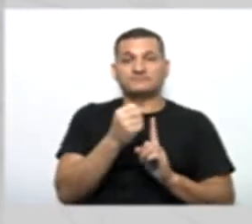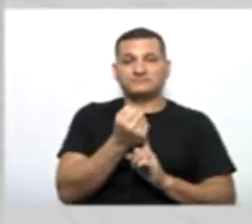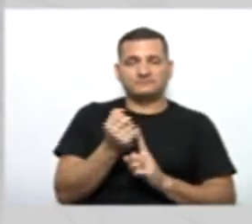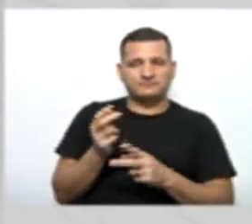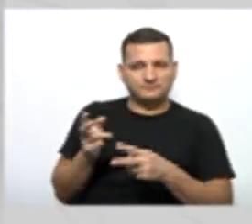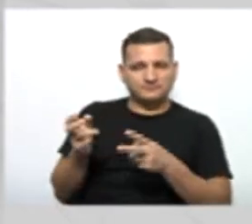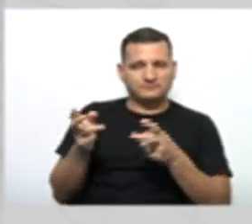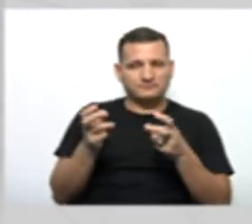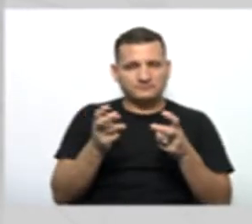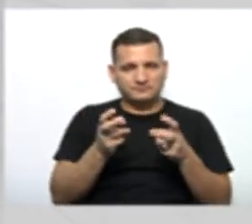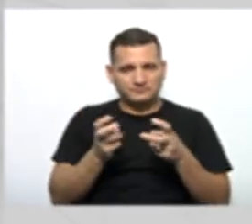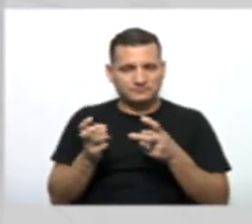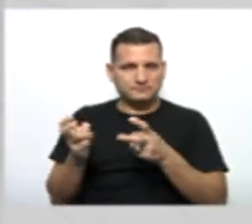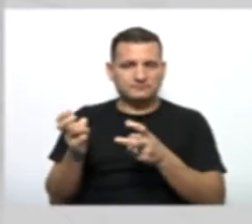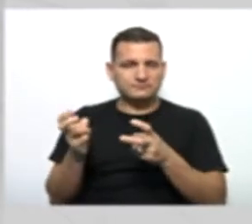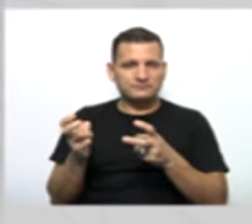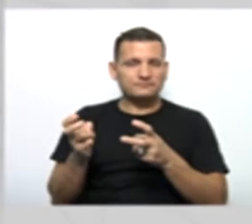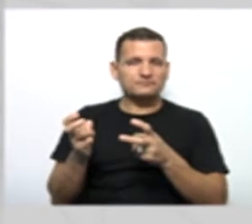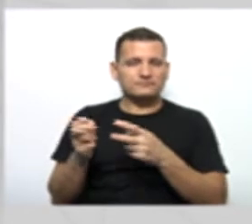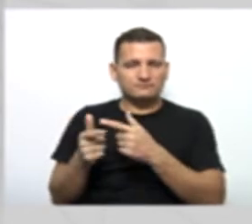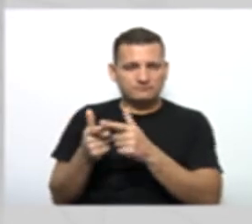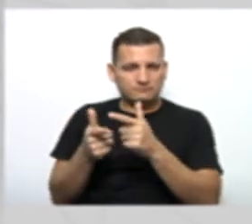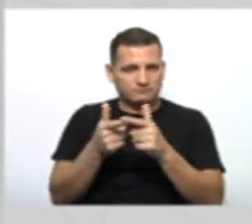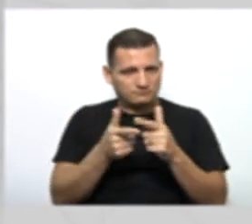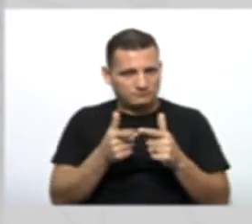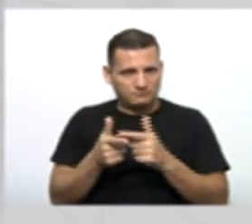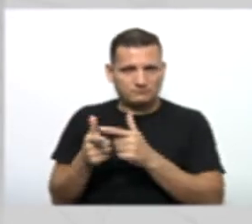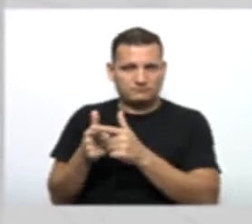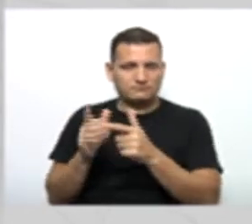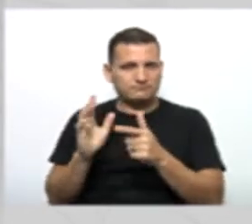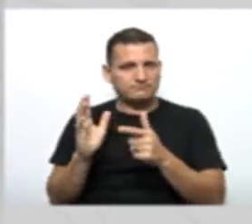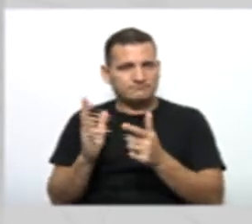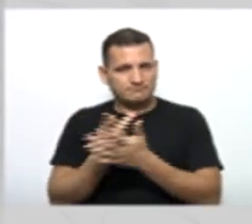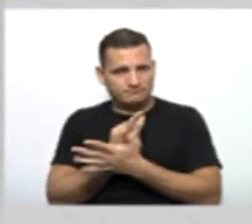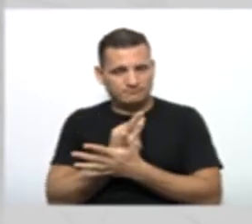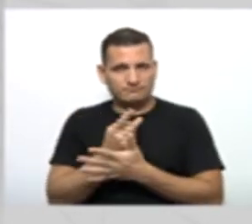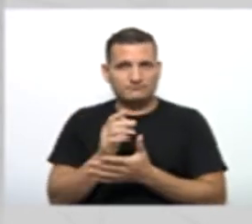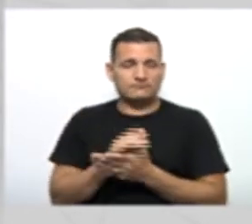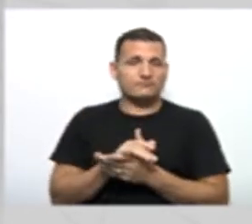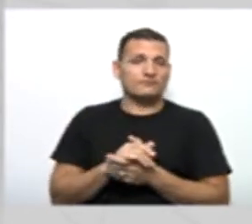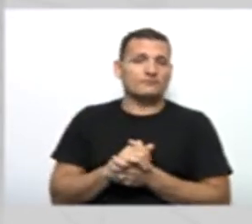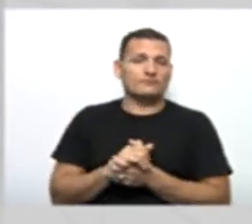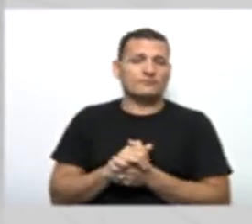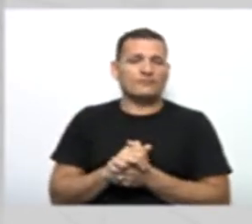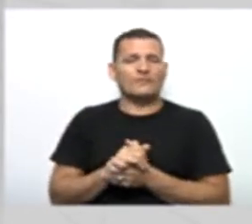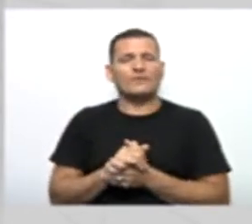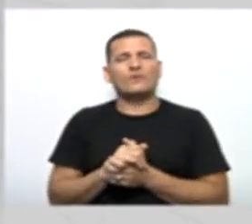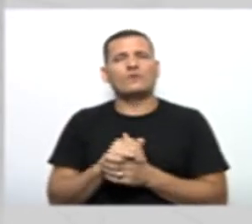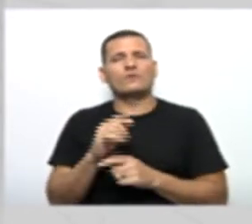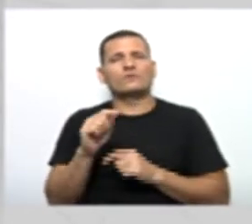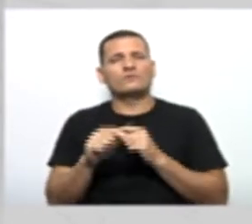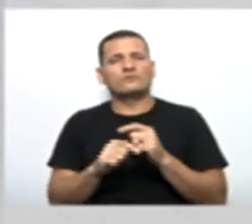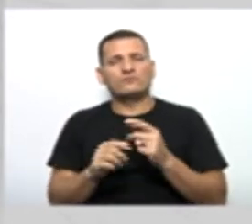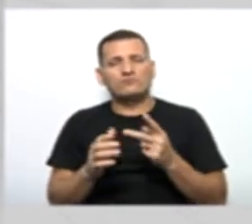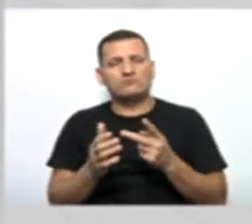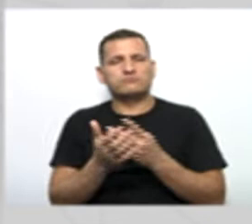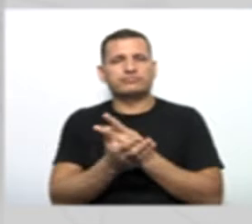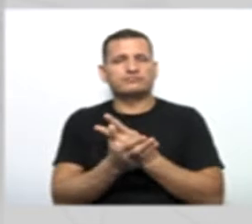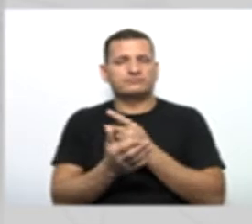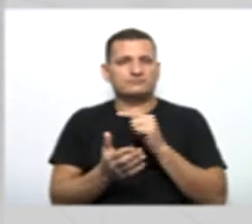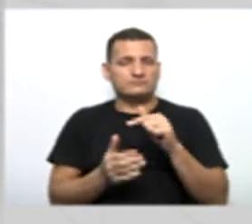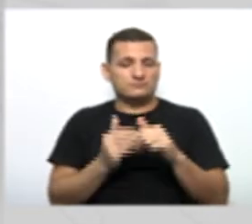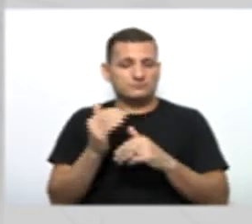perceber alguns dos problemas que estavam sendo causados. Um dos marcos dessa evolução é